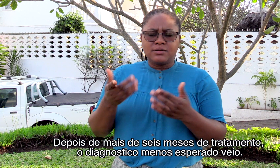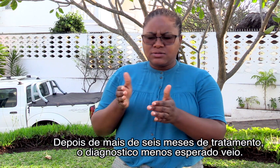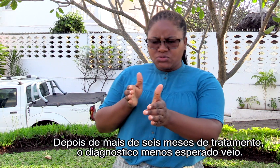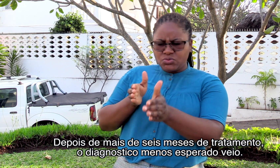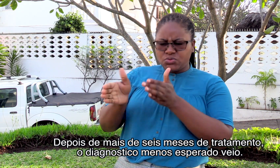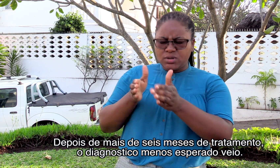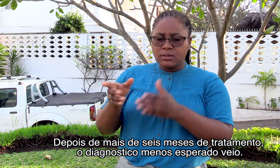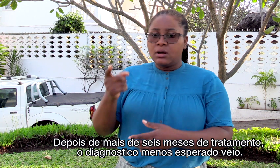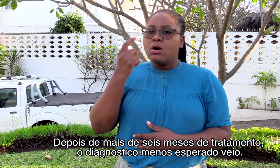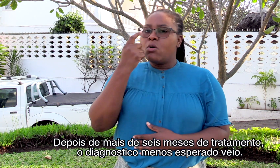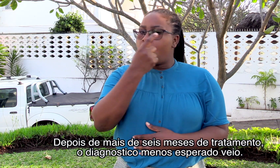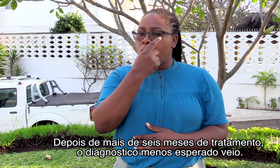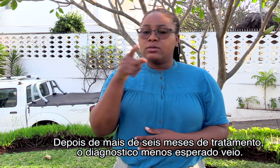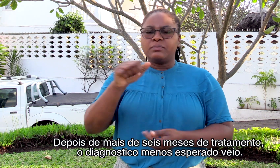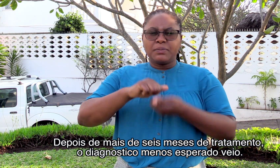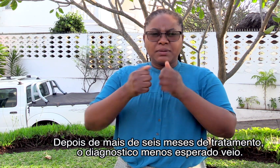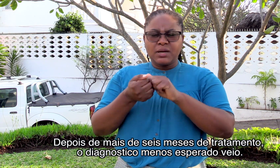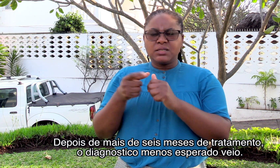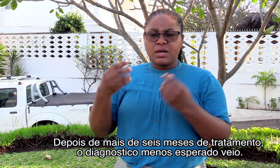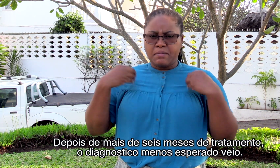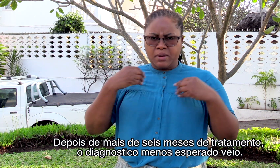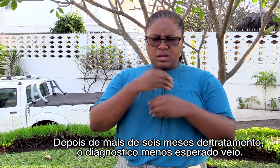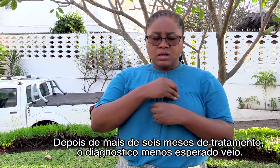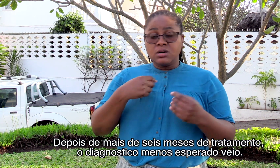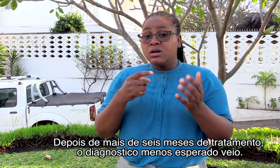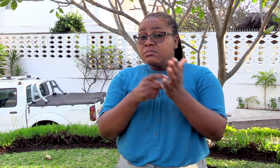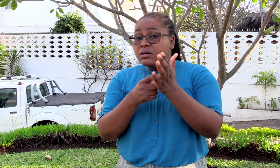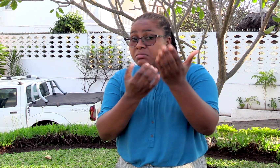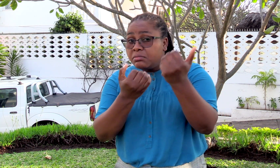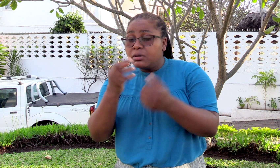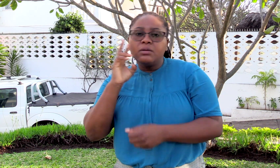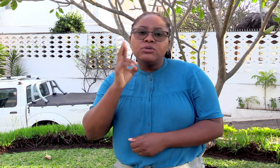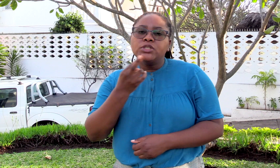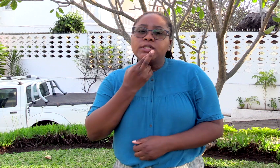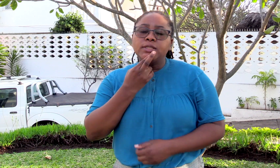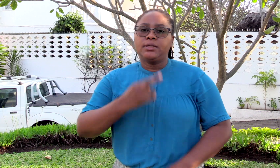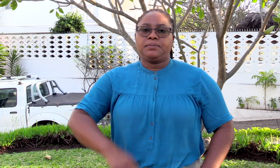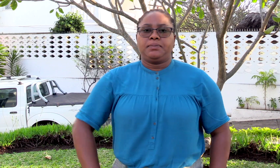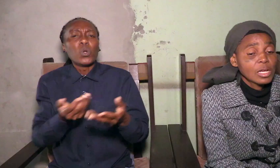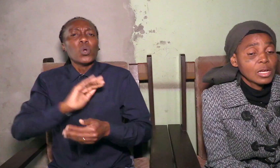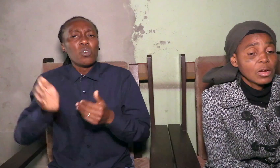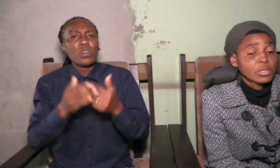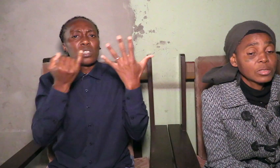Depois de mais de 6 meses de tratamento, o diagnóstico menos esperado veio.